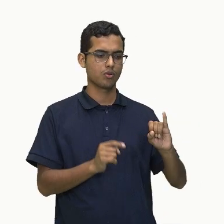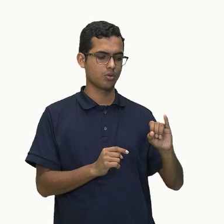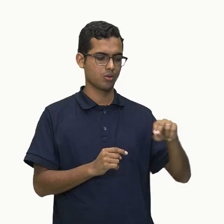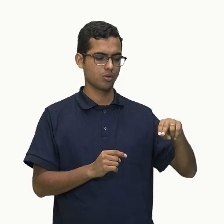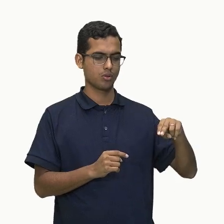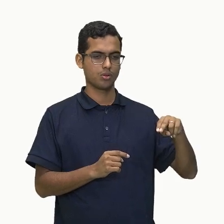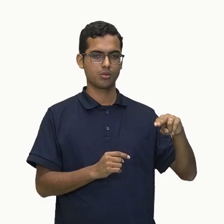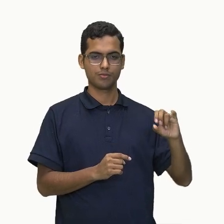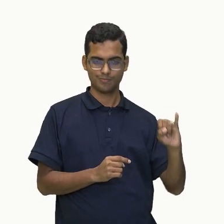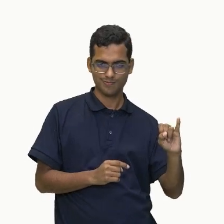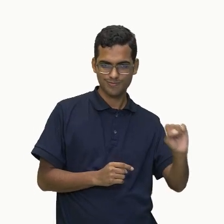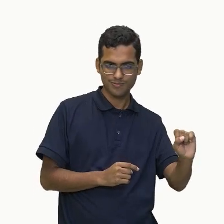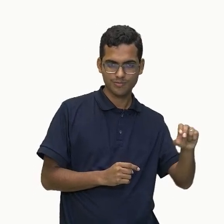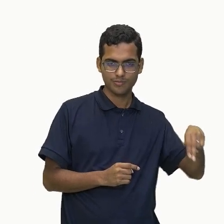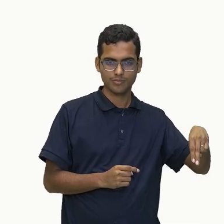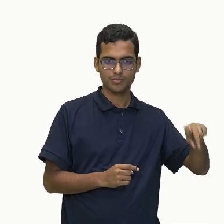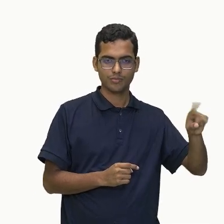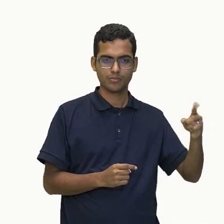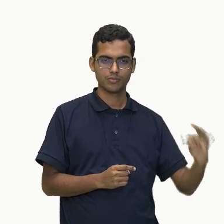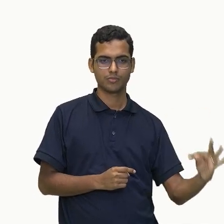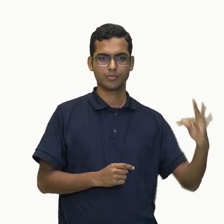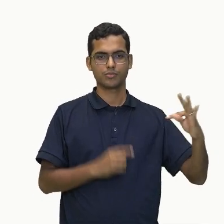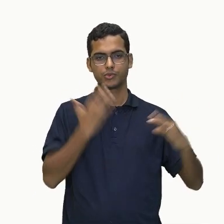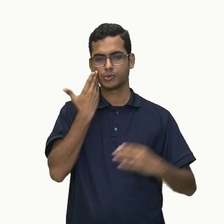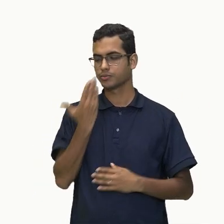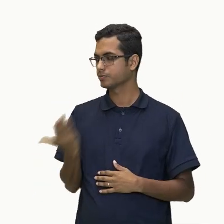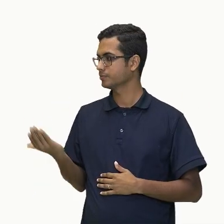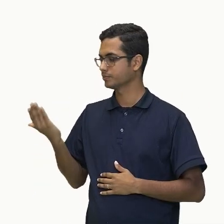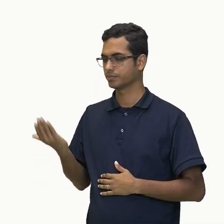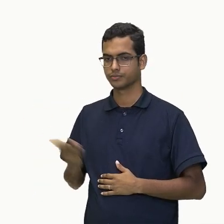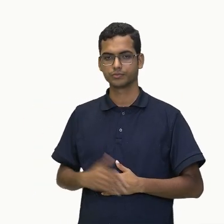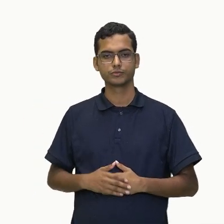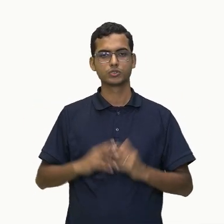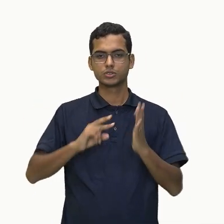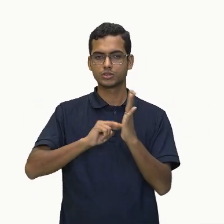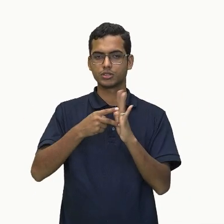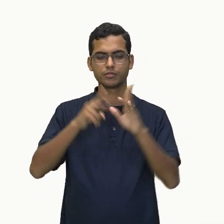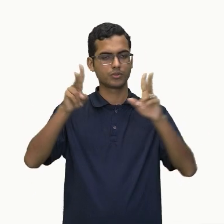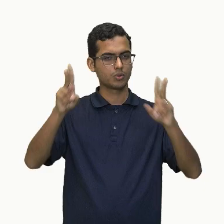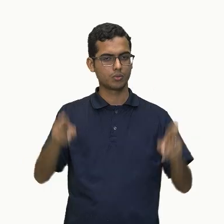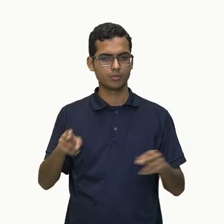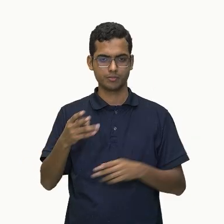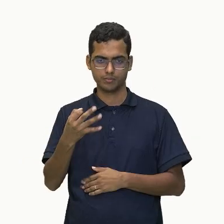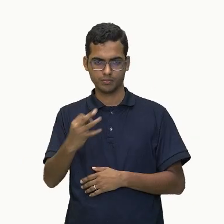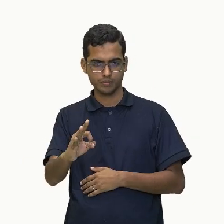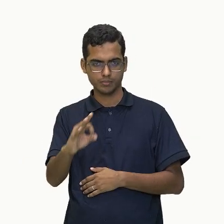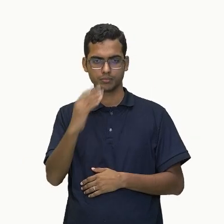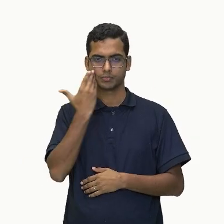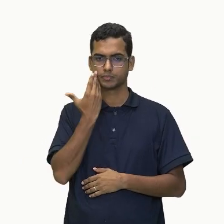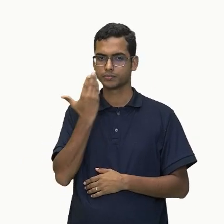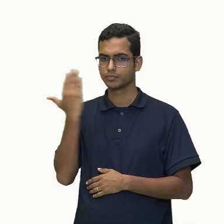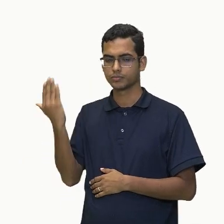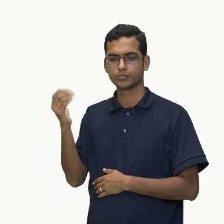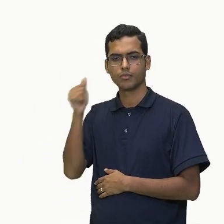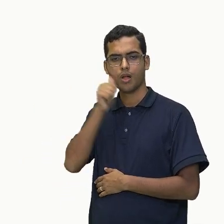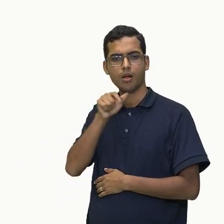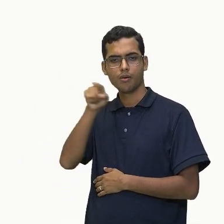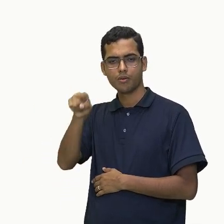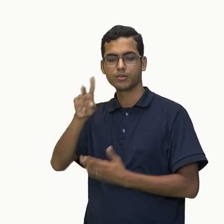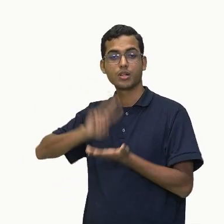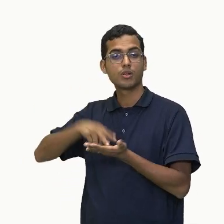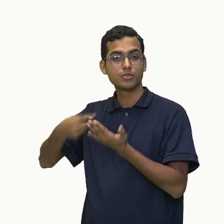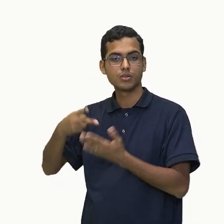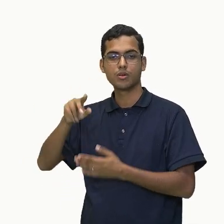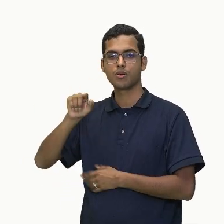significar a mesma coisa. Ela não é ou ela não está. Ok? E aqui nós temos I was